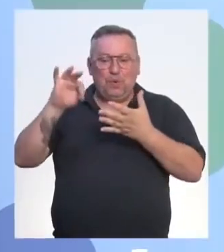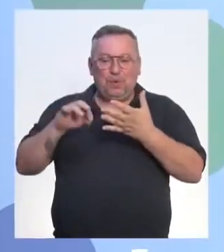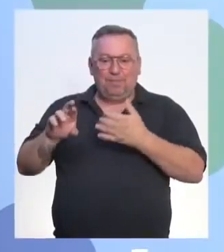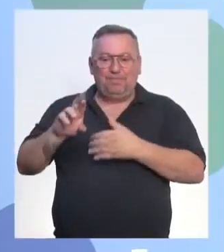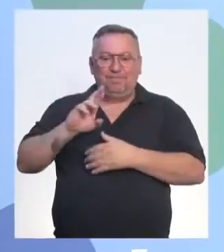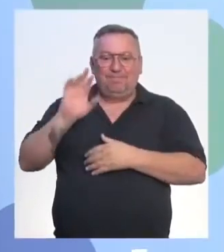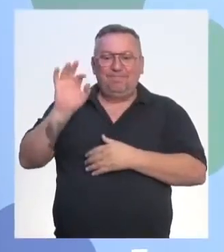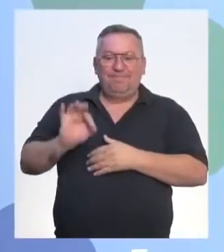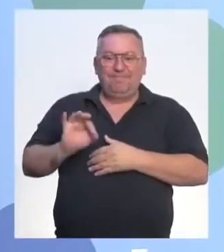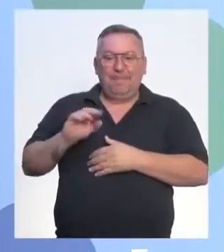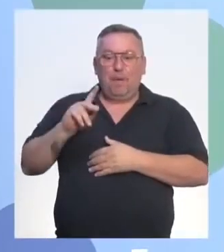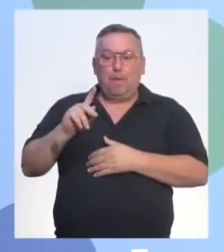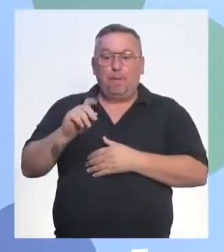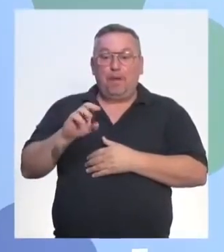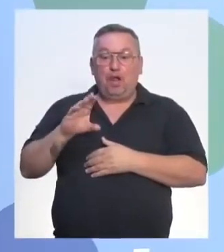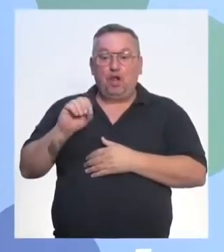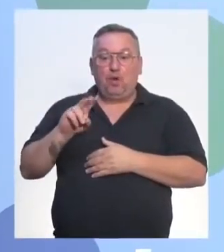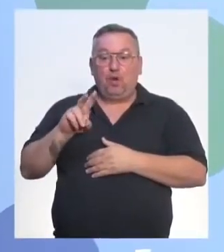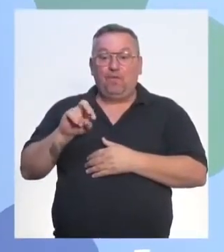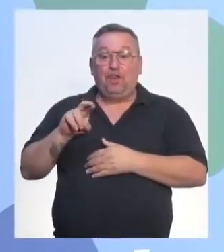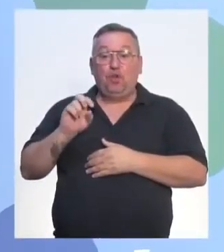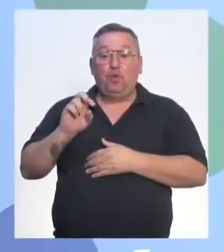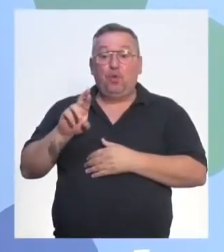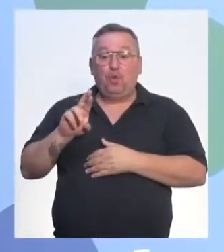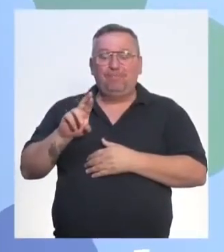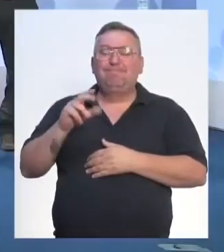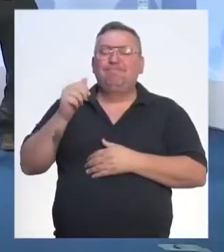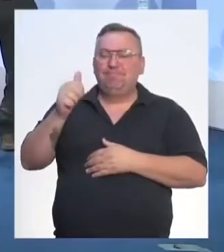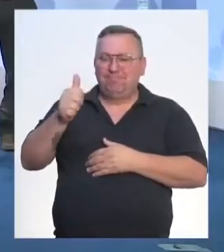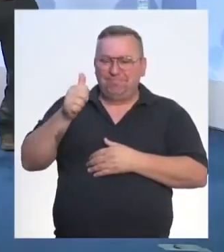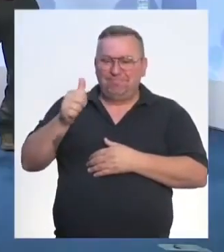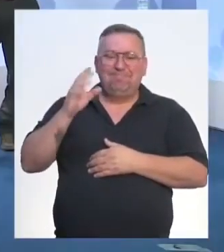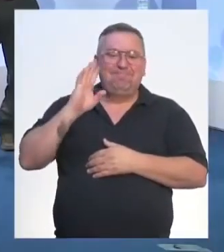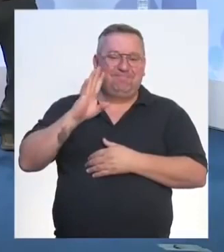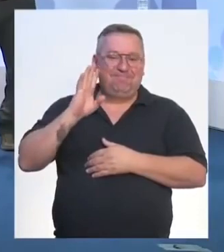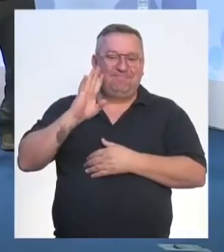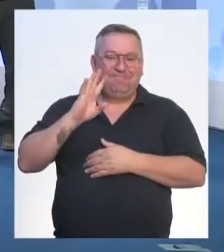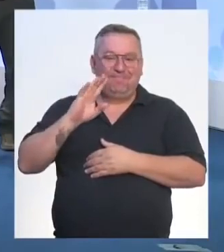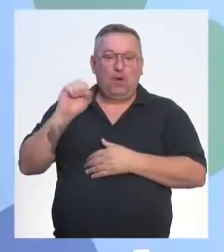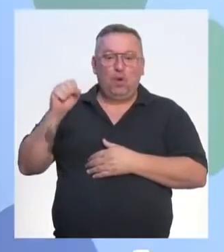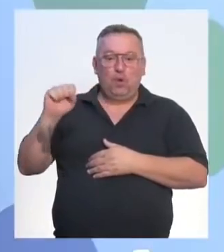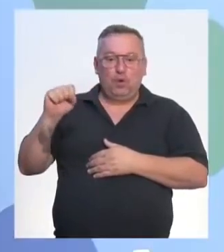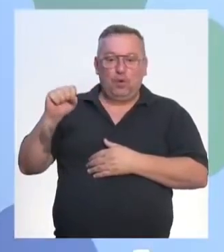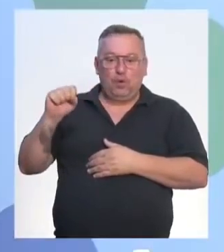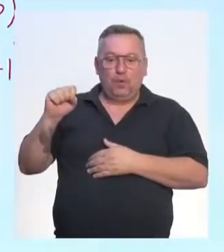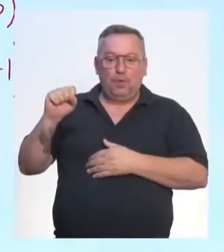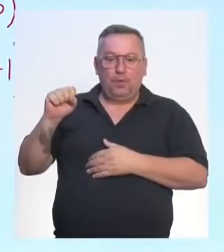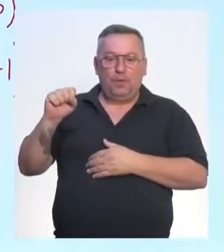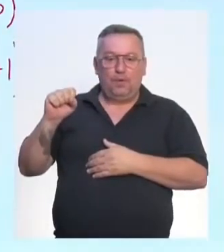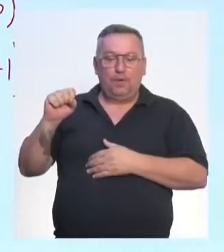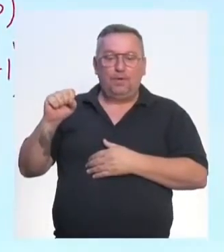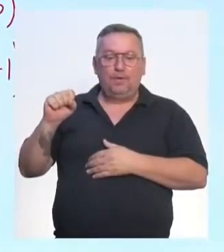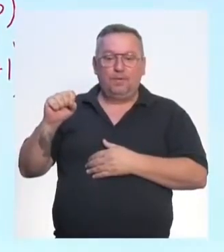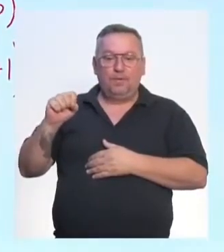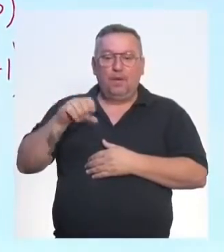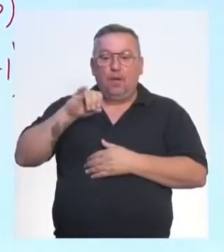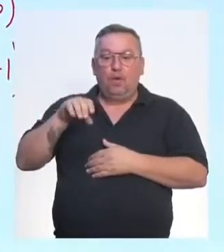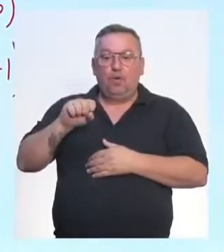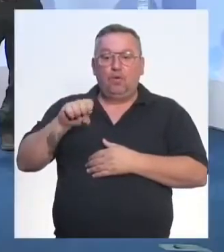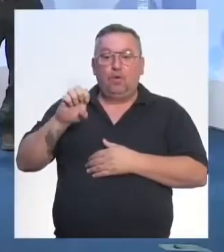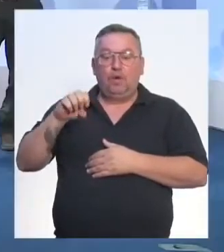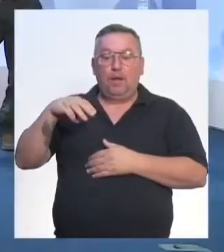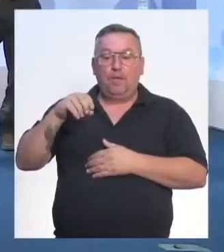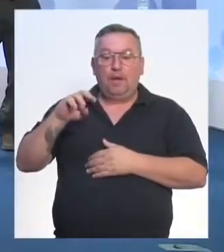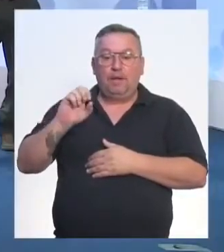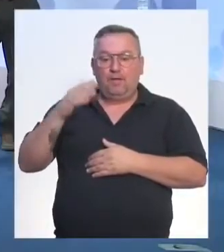respostas corretas. Pedro Vitor, valeu Pedro, mandando 8 como resposta. Boa. José